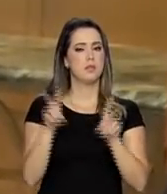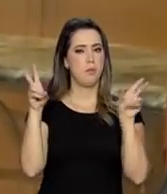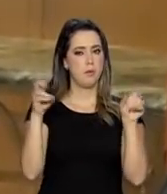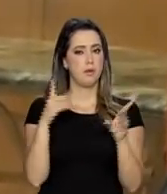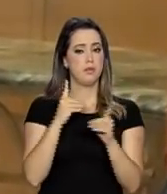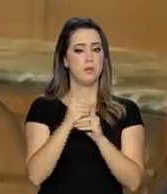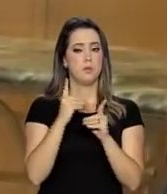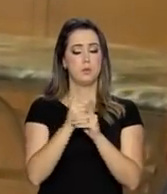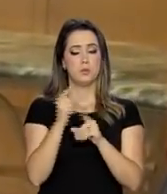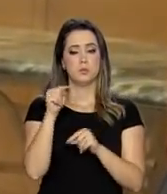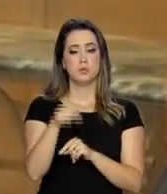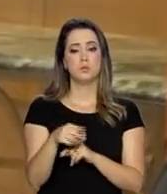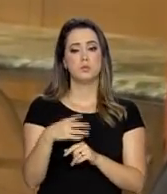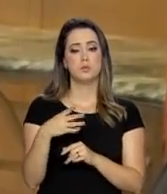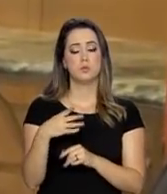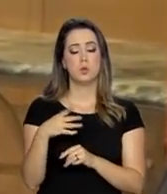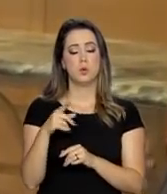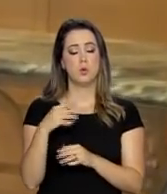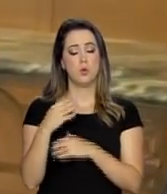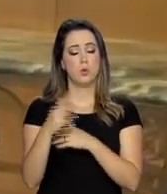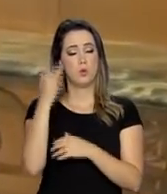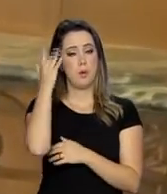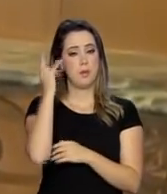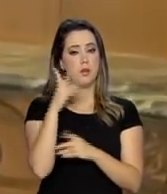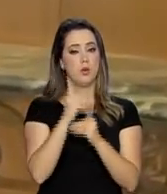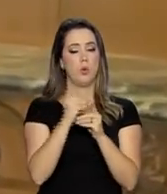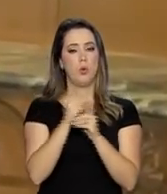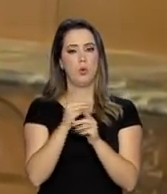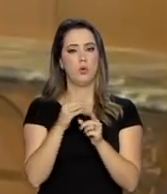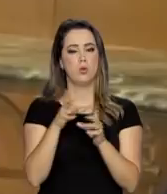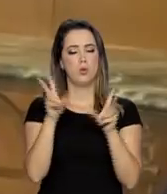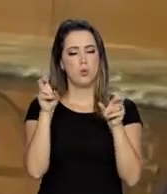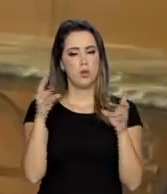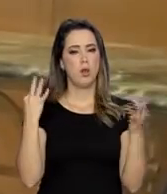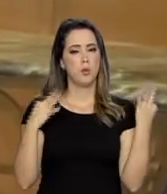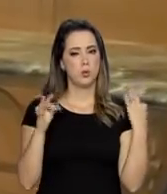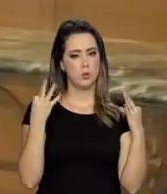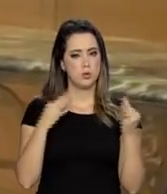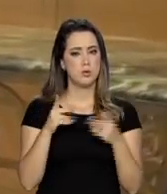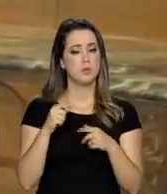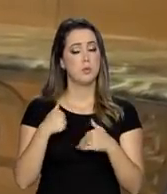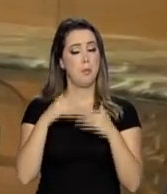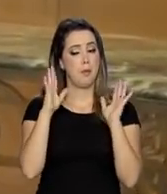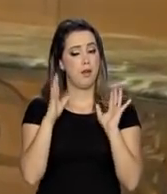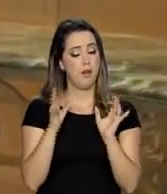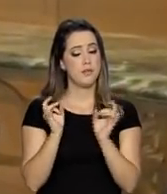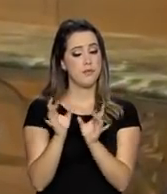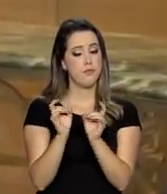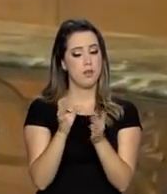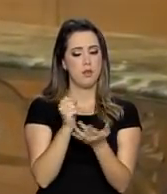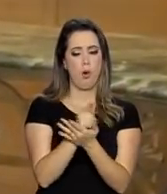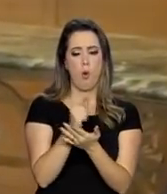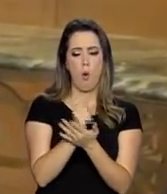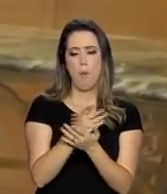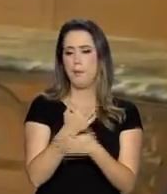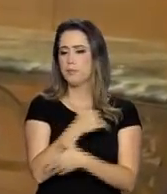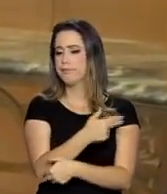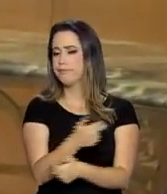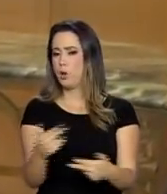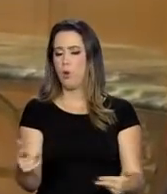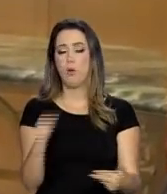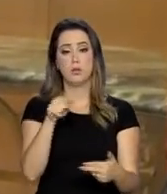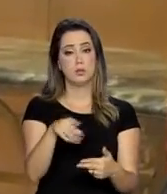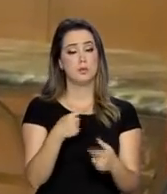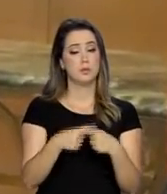encontro do WTTC de amanhã, mas vai também fazer com que haja mais negócios em geral, mais comércio, porque quando as